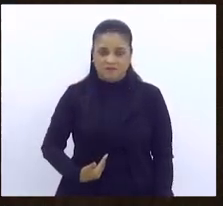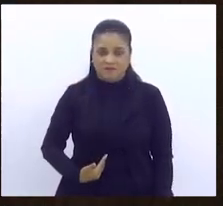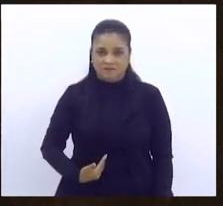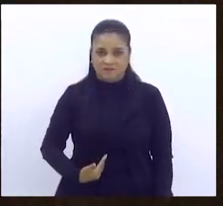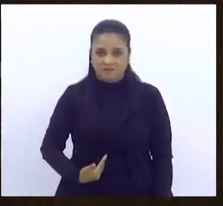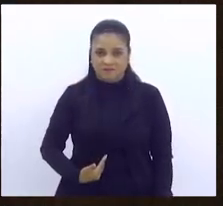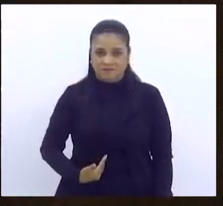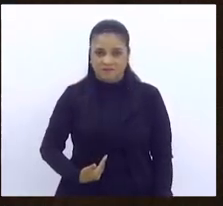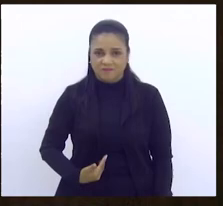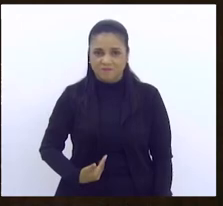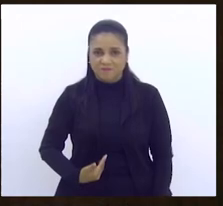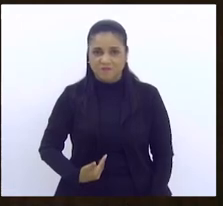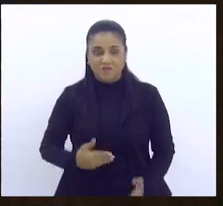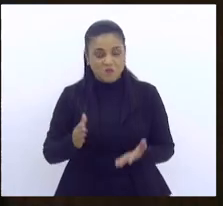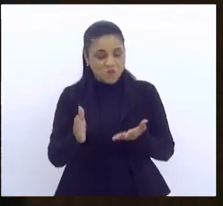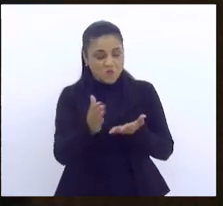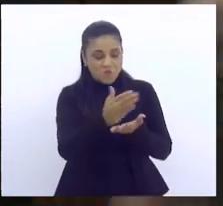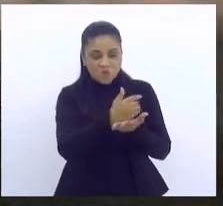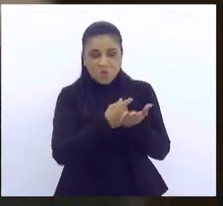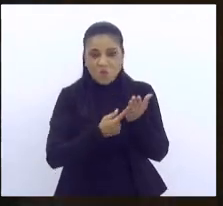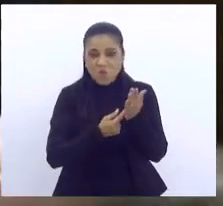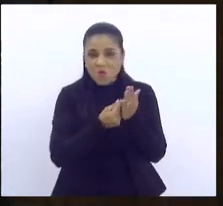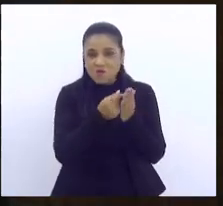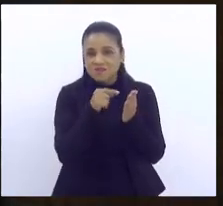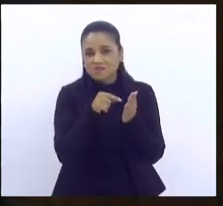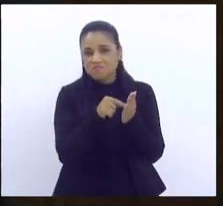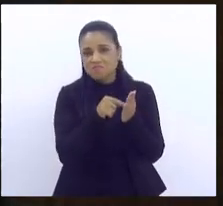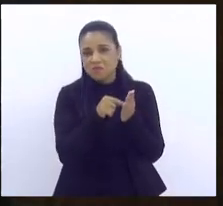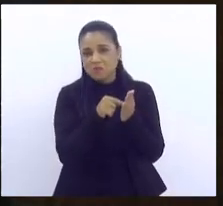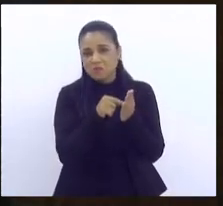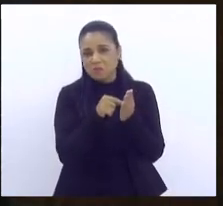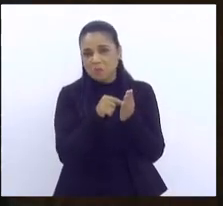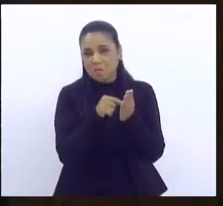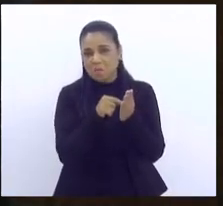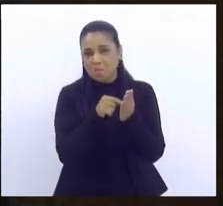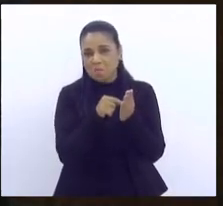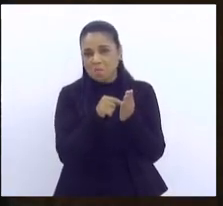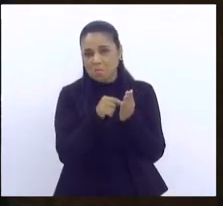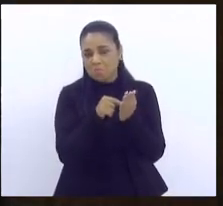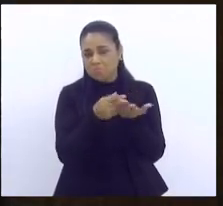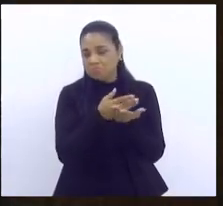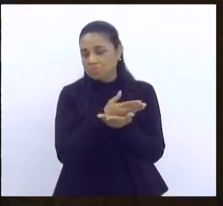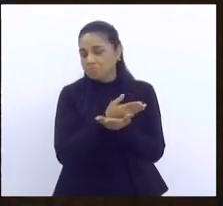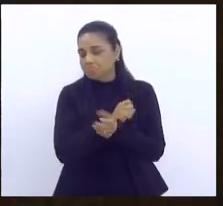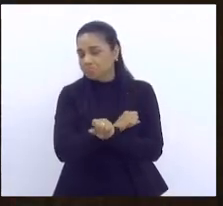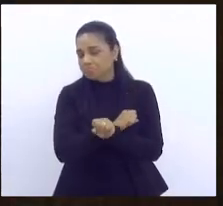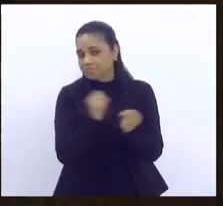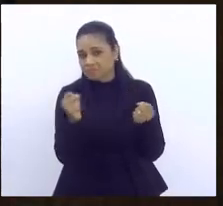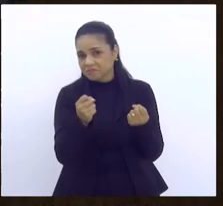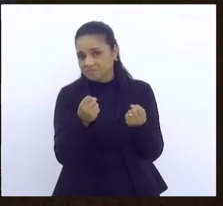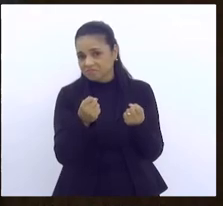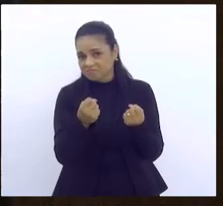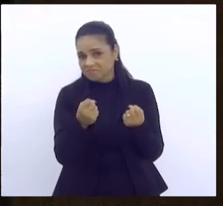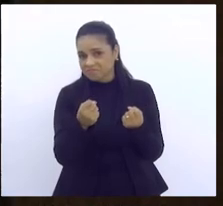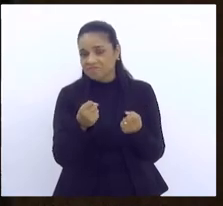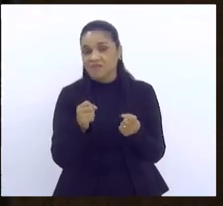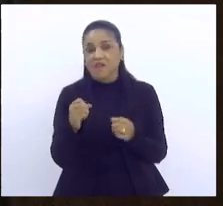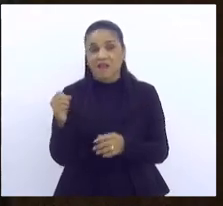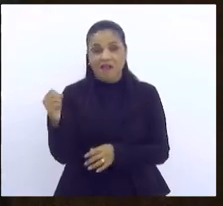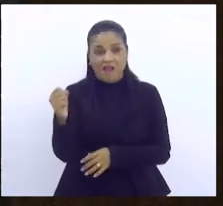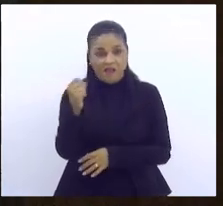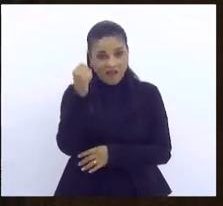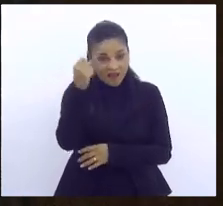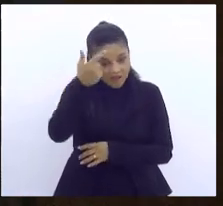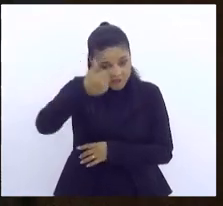com orçamento com o tamanho deste rombo? E ainda mais grave, senhor